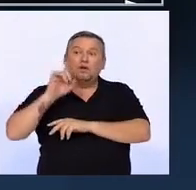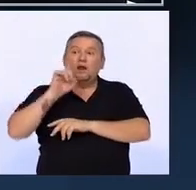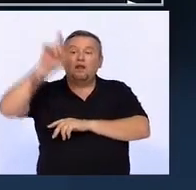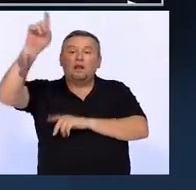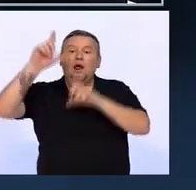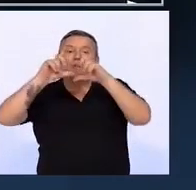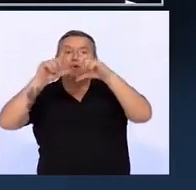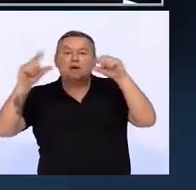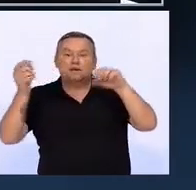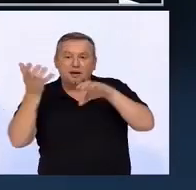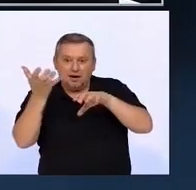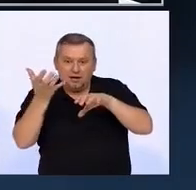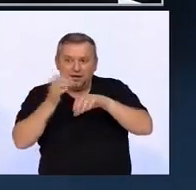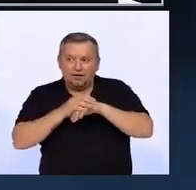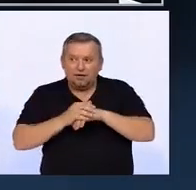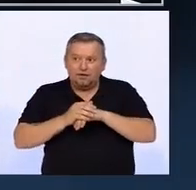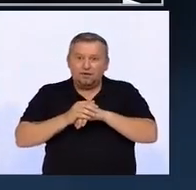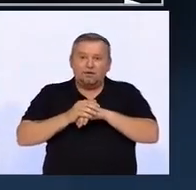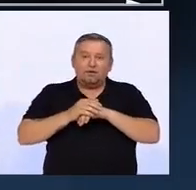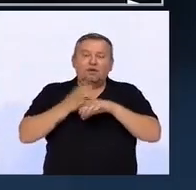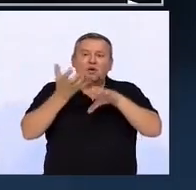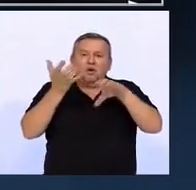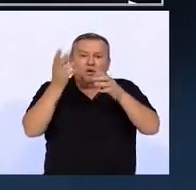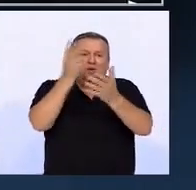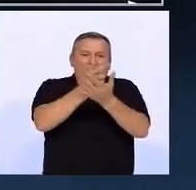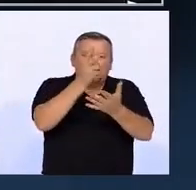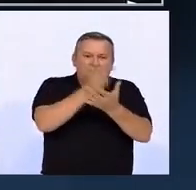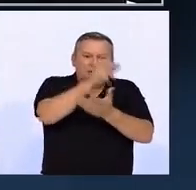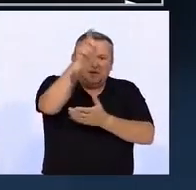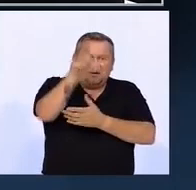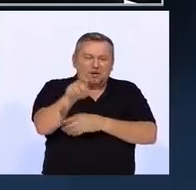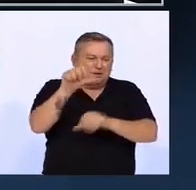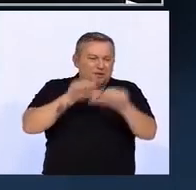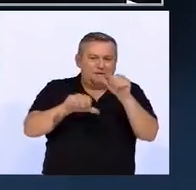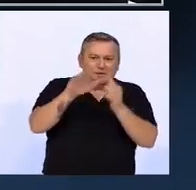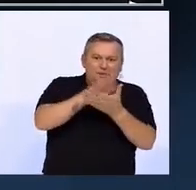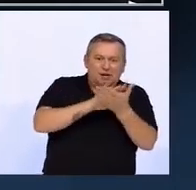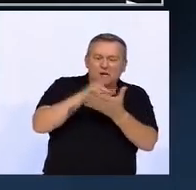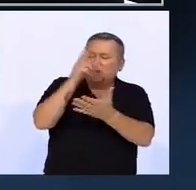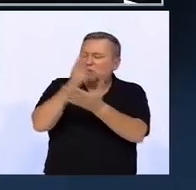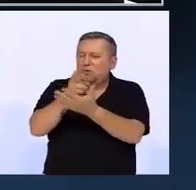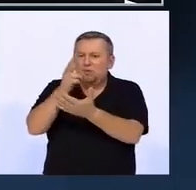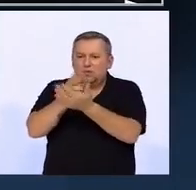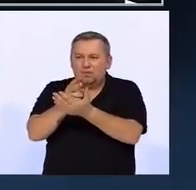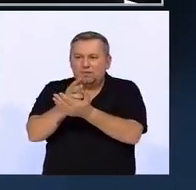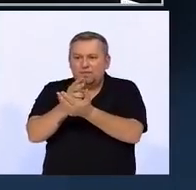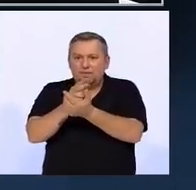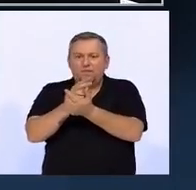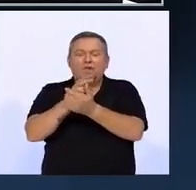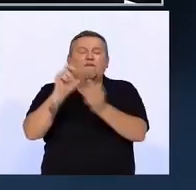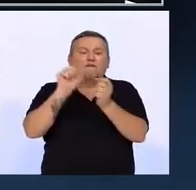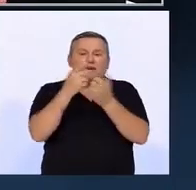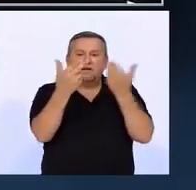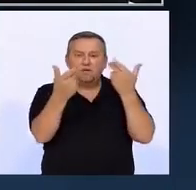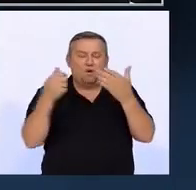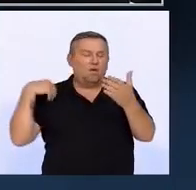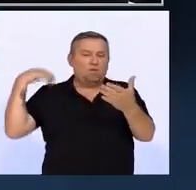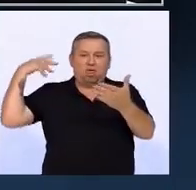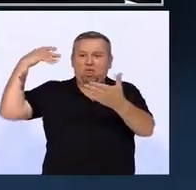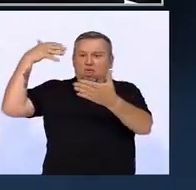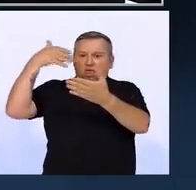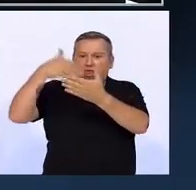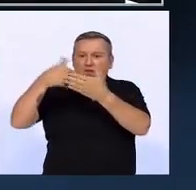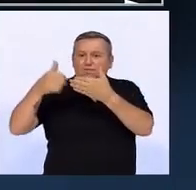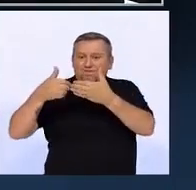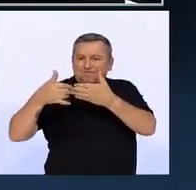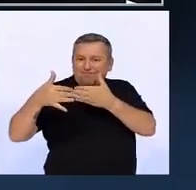Brasília. Sem um Congresso renovado e continuando o Congresso a agir da maneira como agiu no passado,